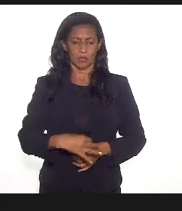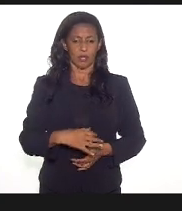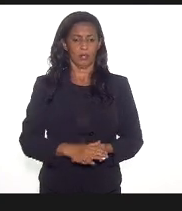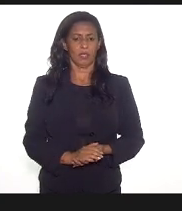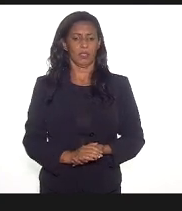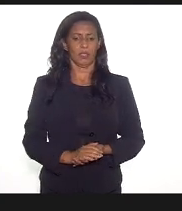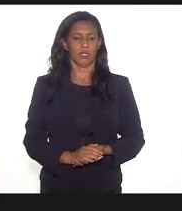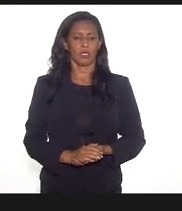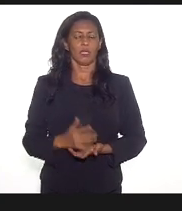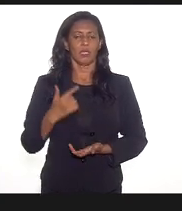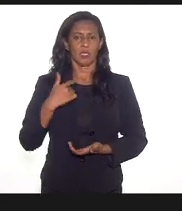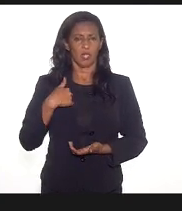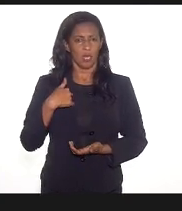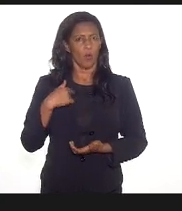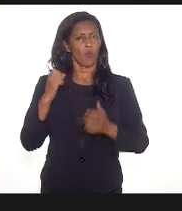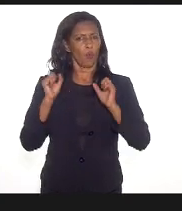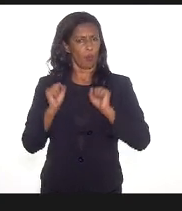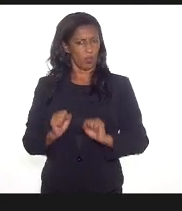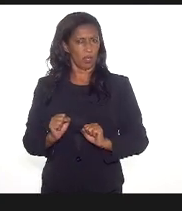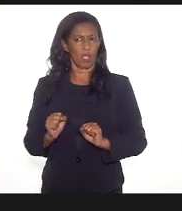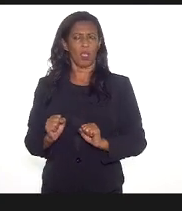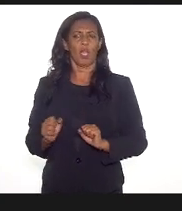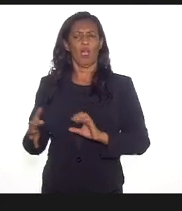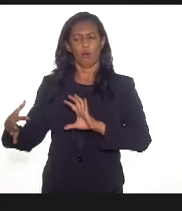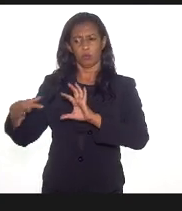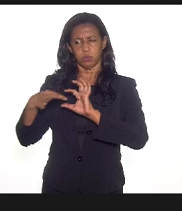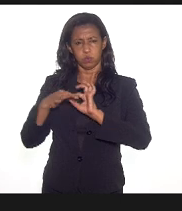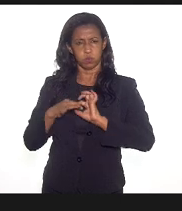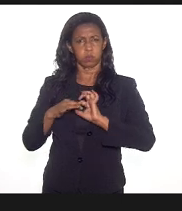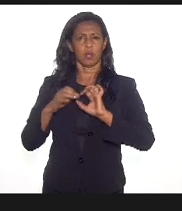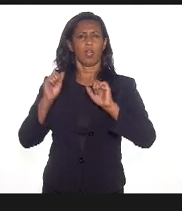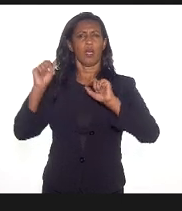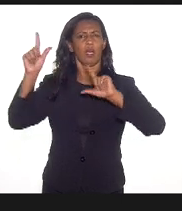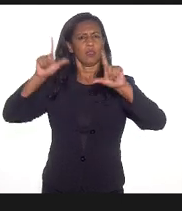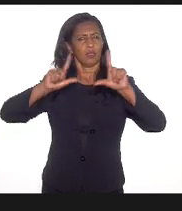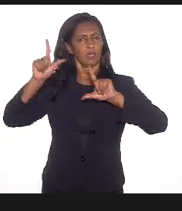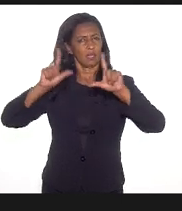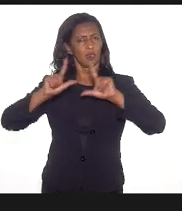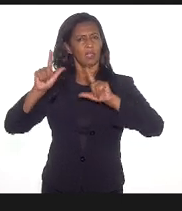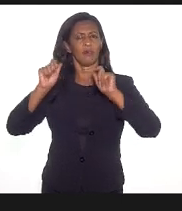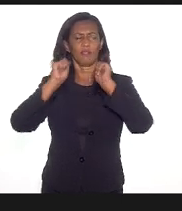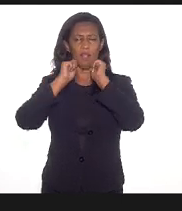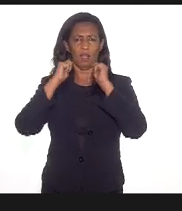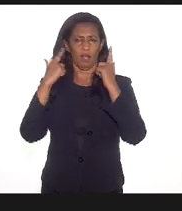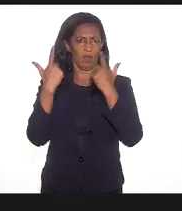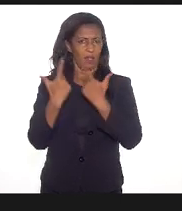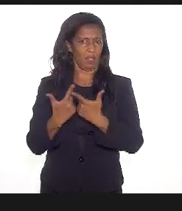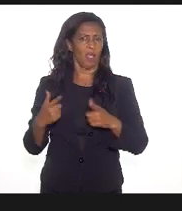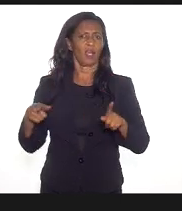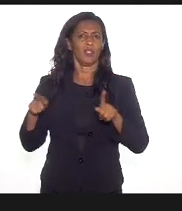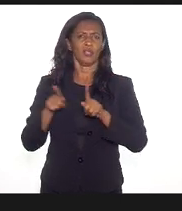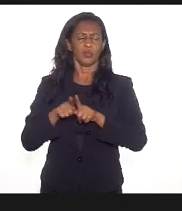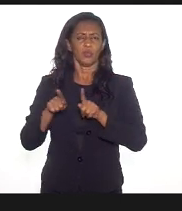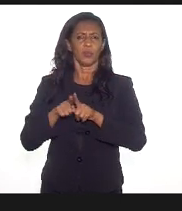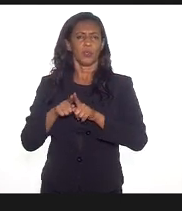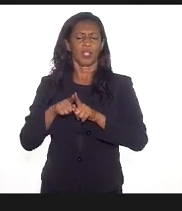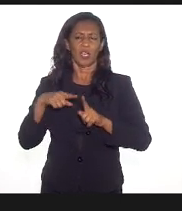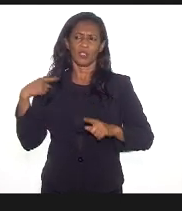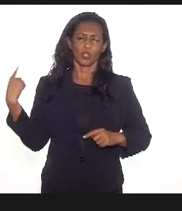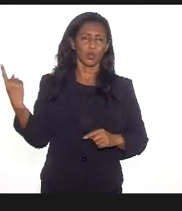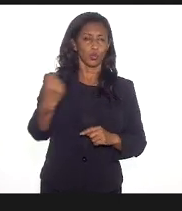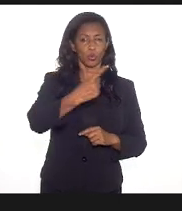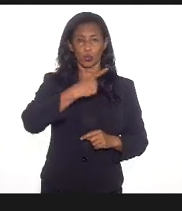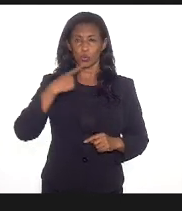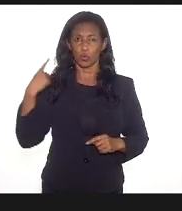com a casa nesse sentido, usando a TV Alerj e mobilizando os meios de comunicação em massa para que a gente possa envolver a